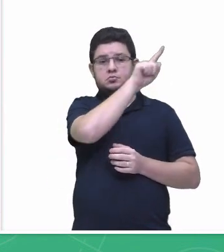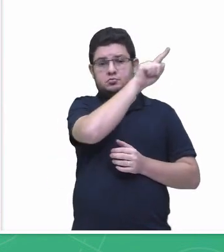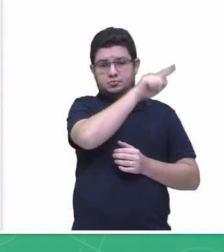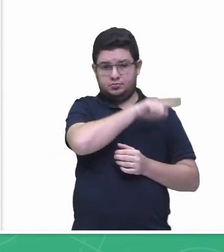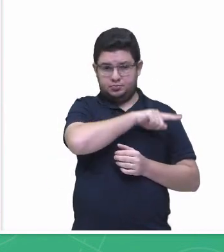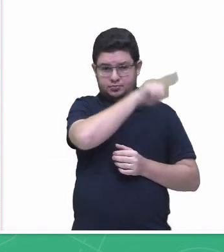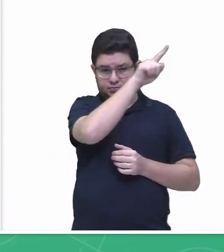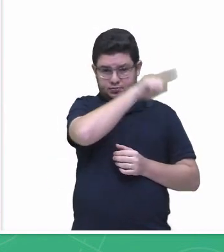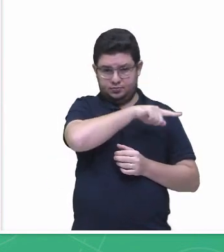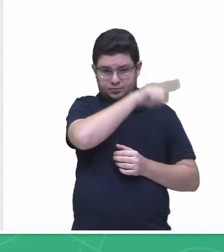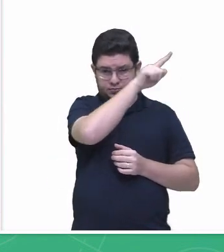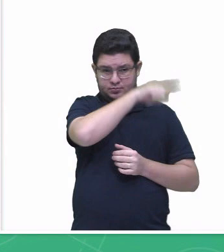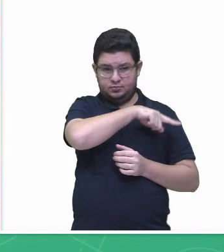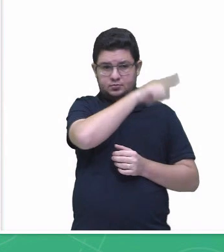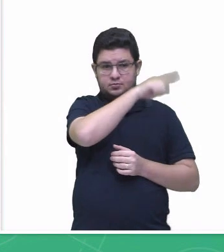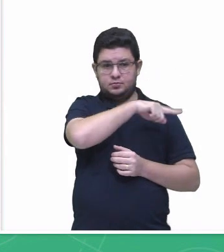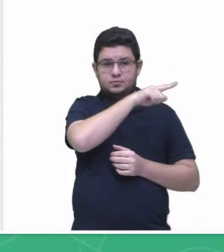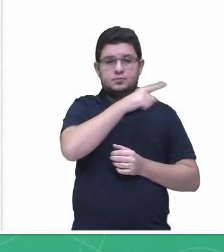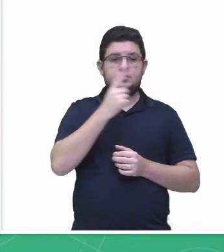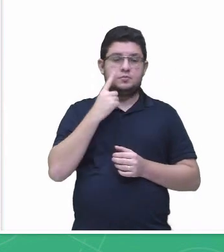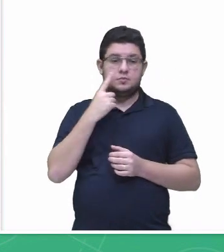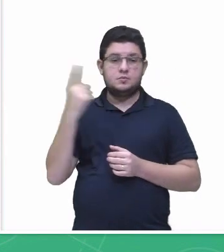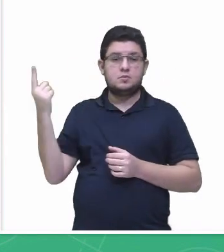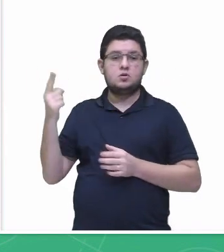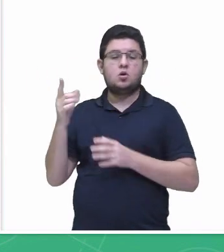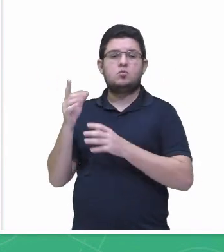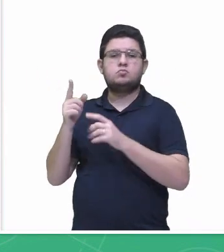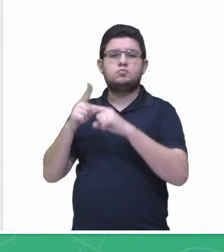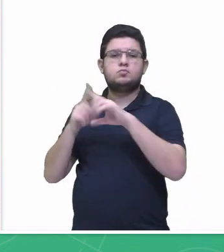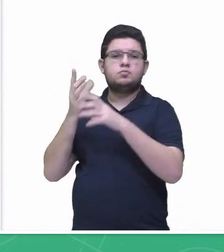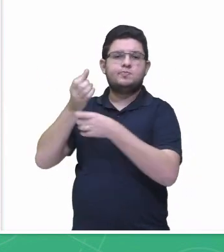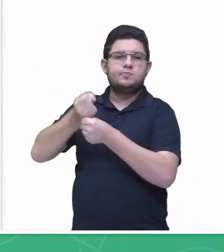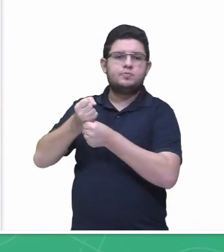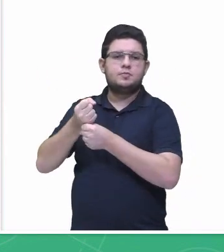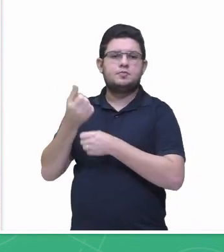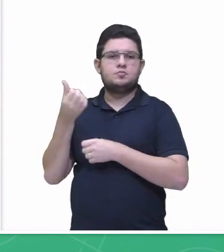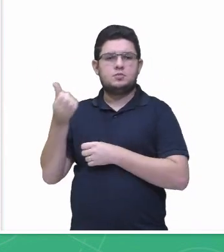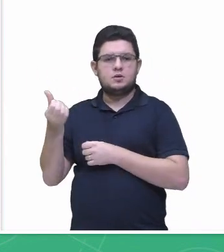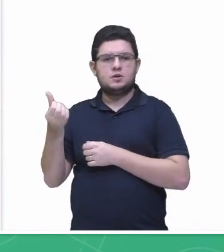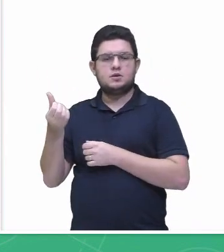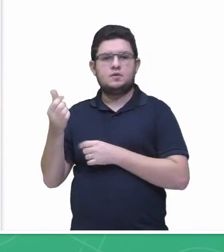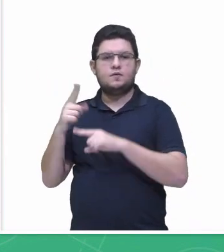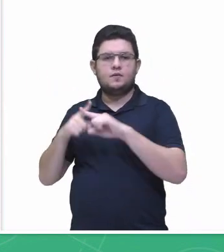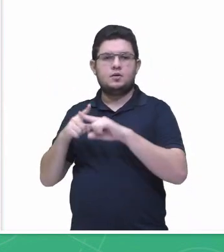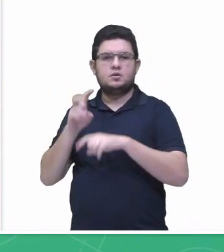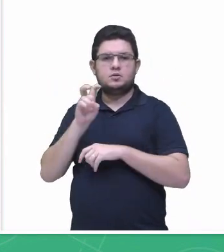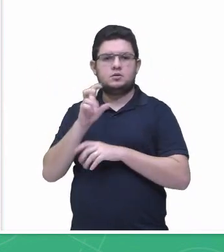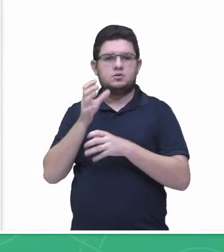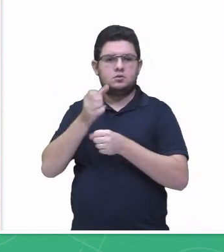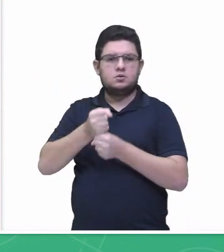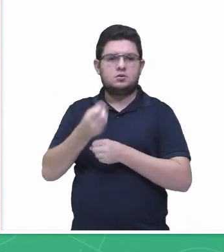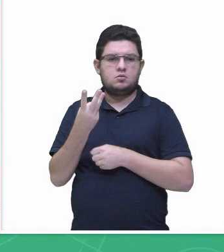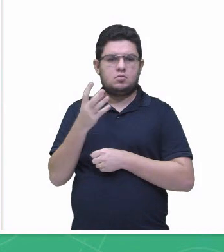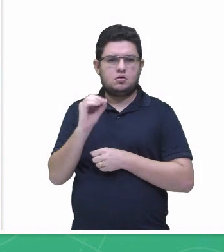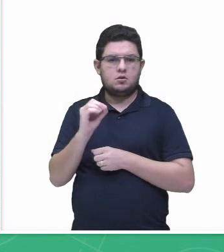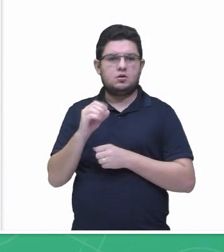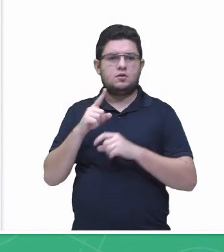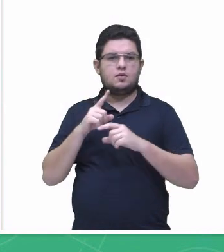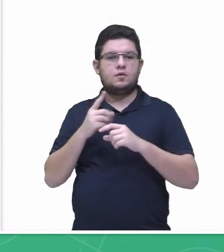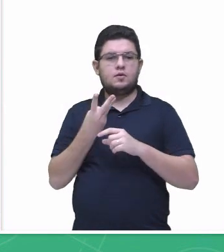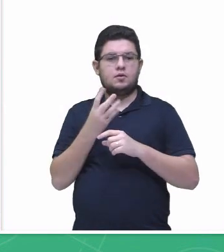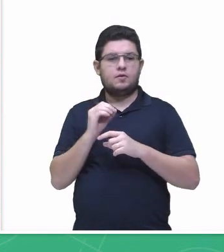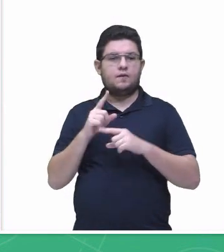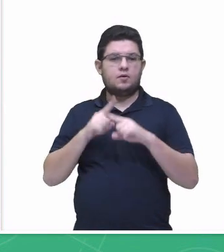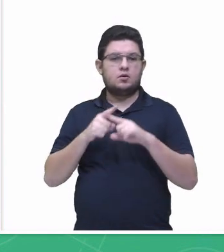gente resolver as multiplicações. Sendo assim, reparem, 6 vezes 5 é 30 e 30